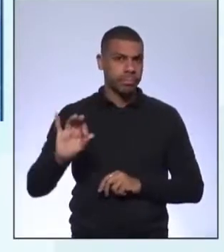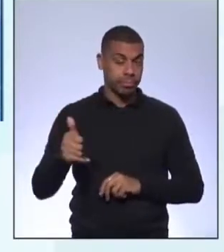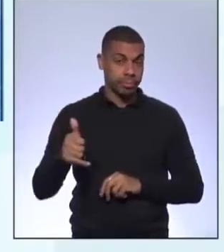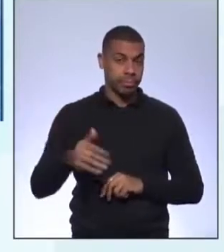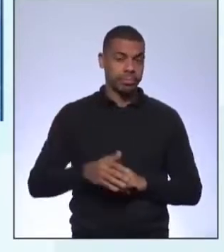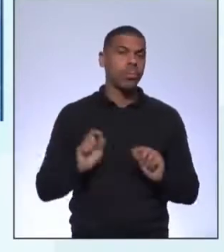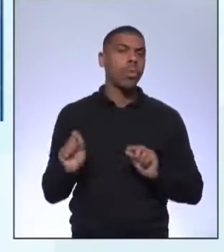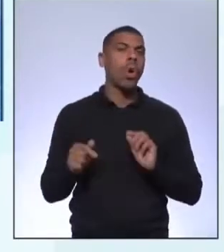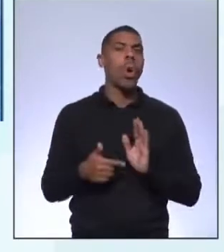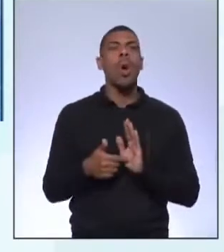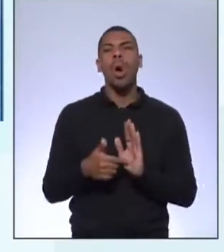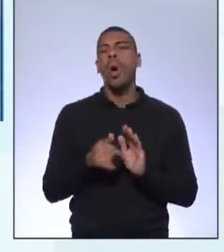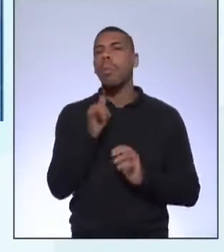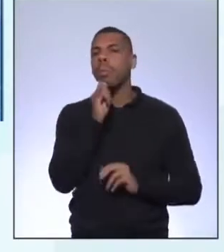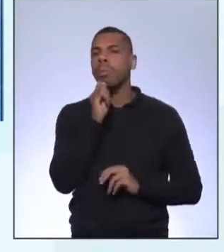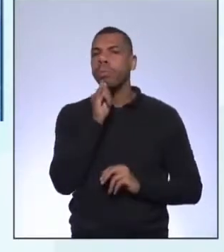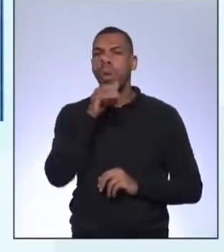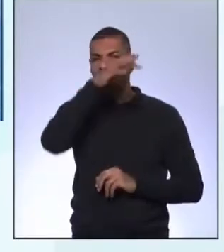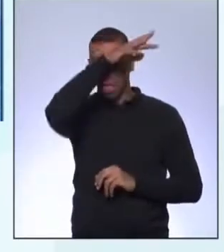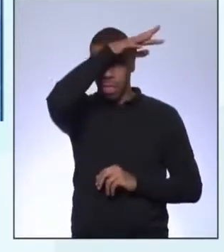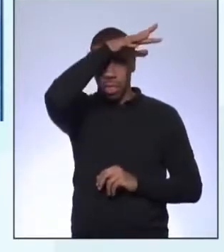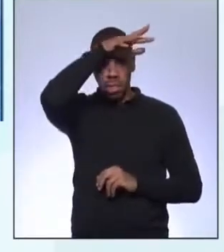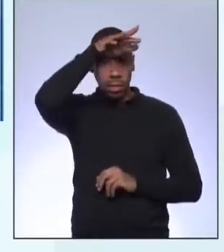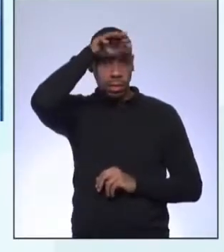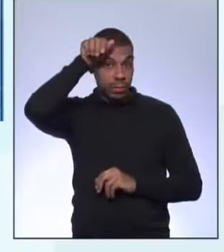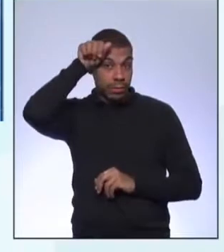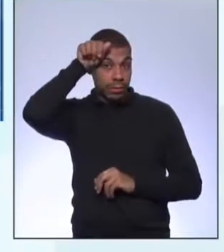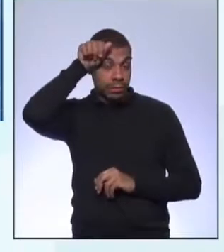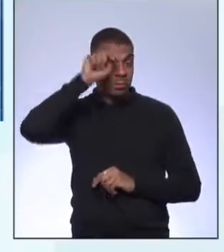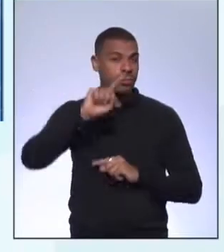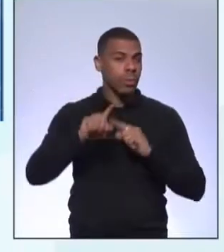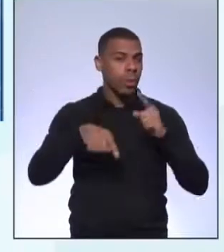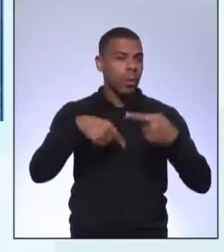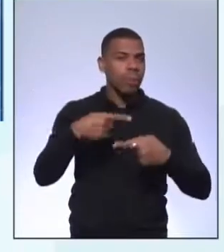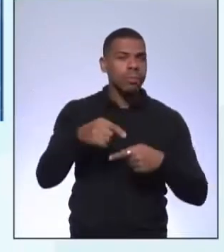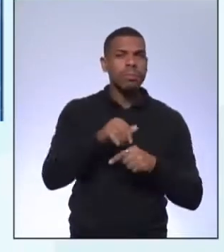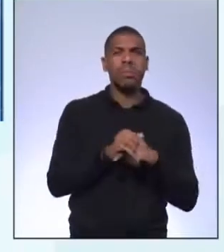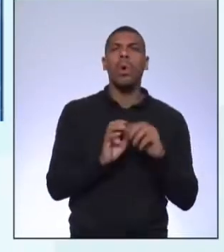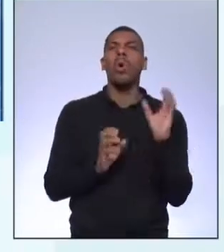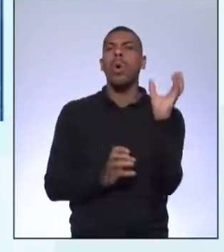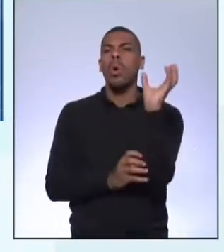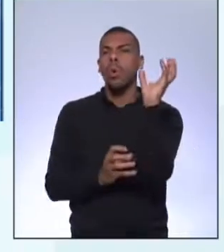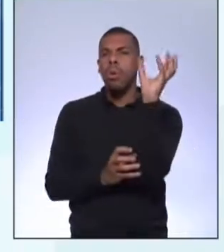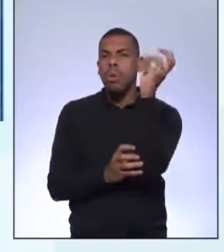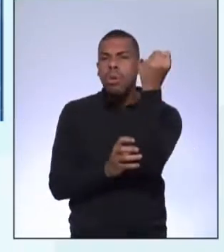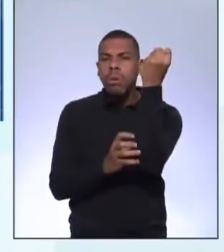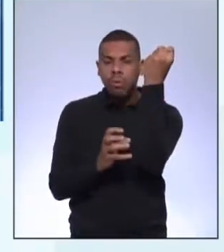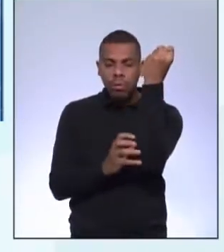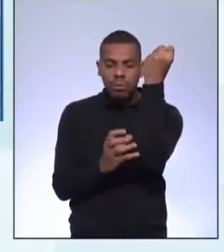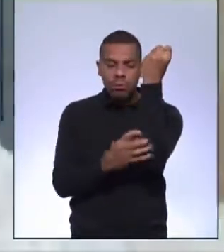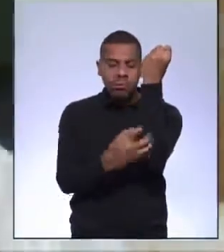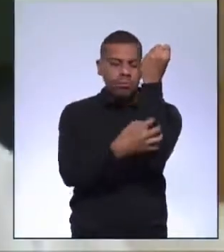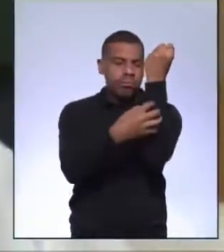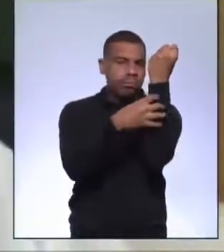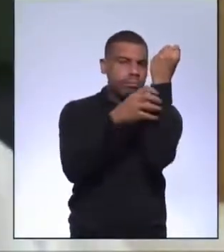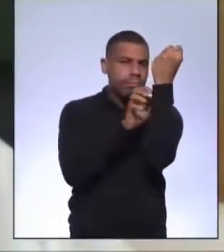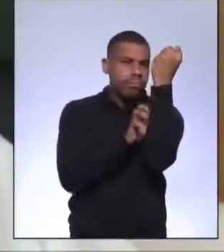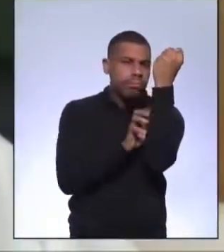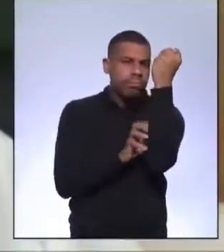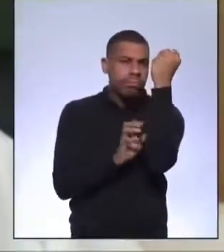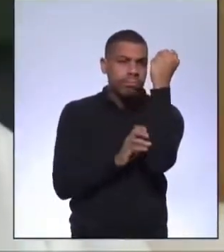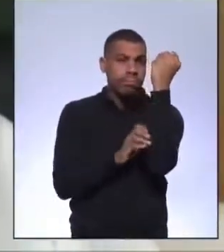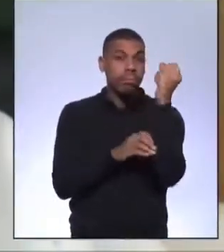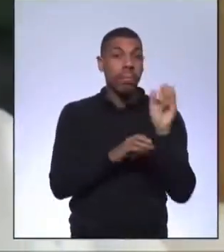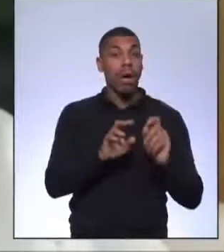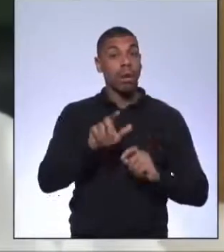Então a gente passou pela Floresta Amazônica, passou por um pouquinho de Cerrado, que era meio uma transição ali, para Caatinga, que